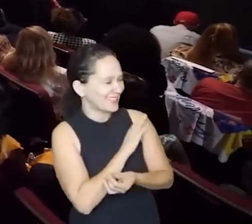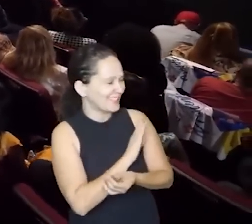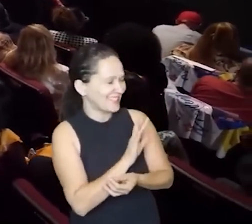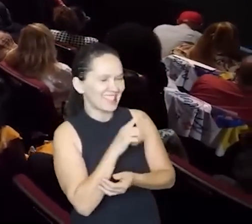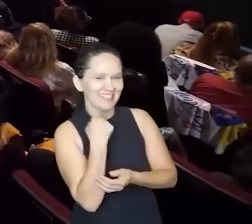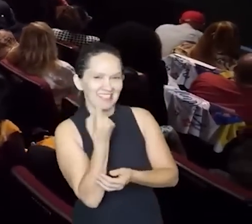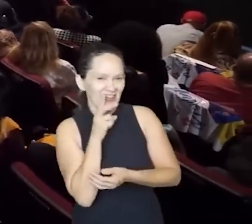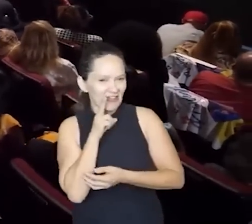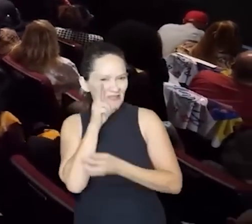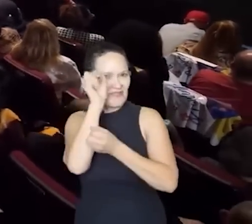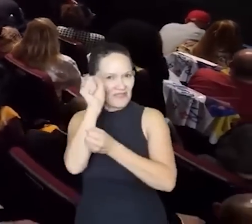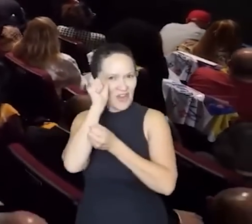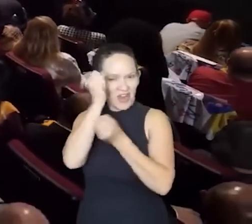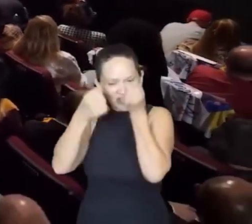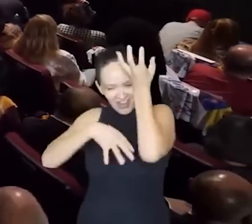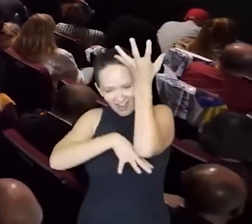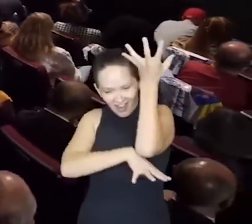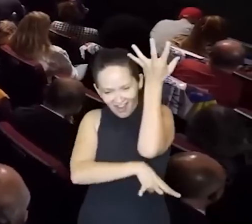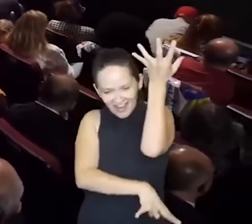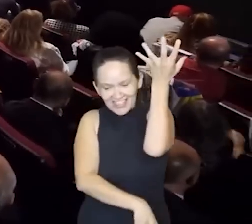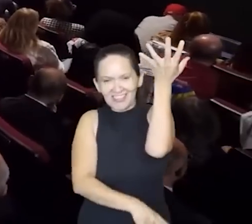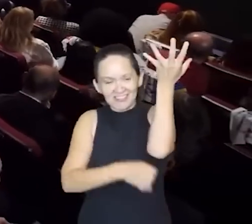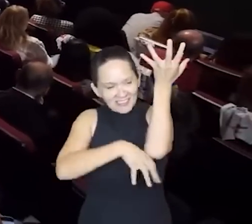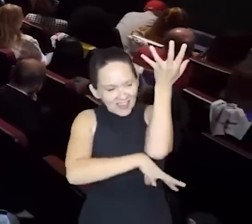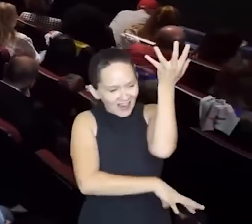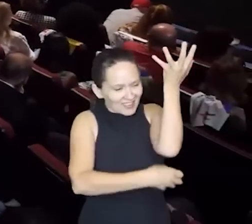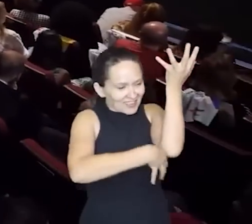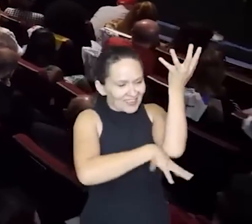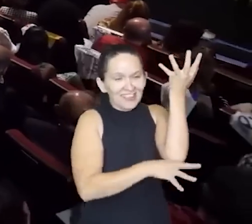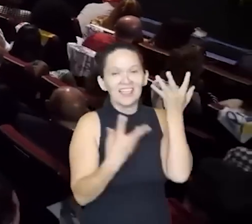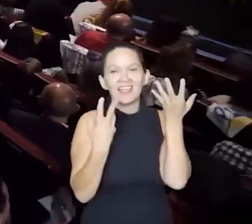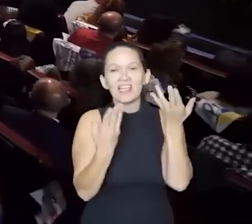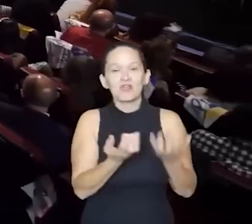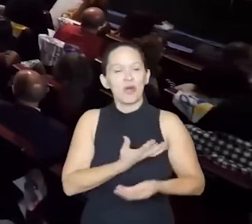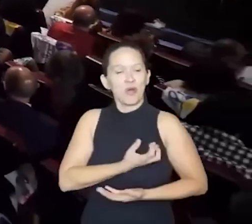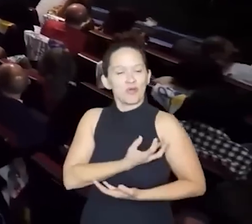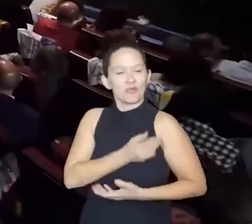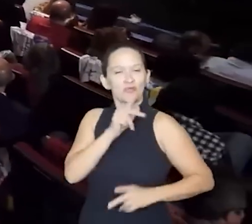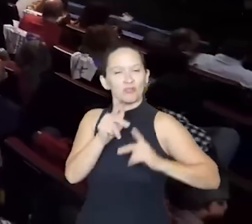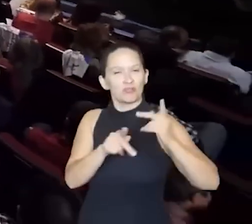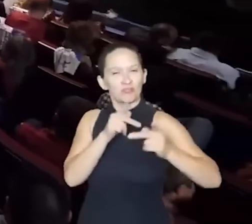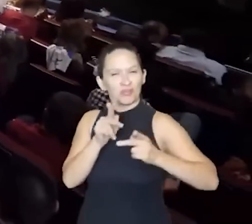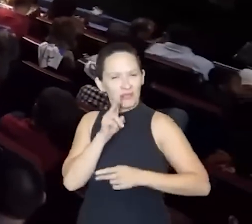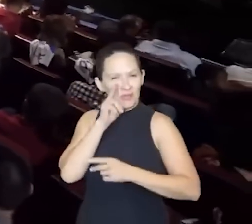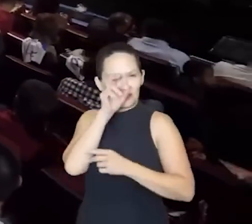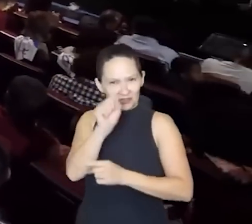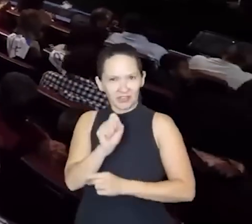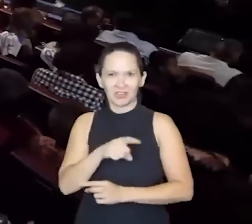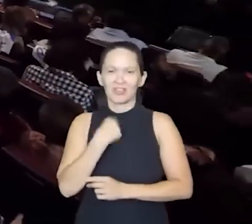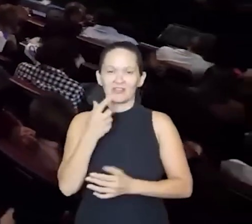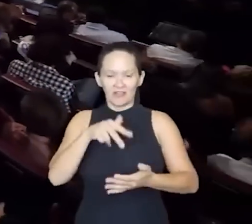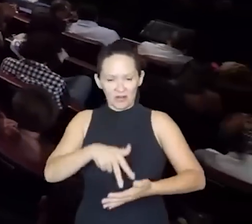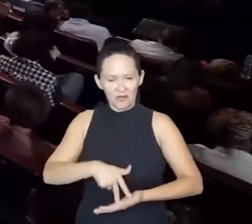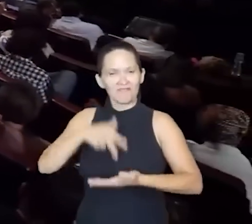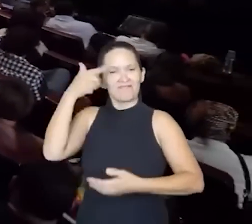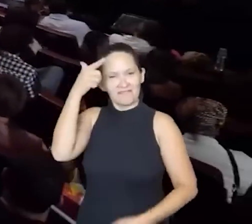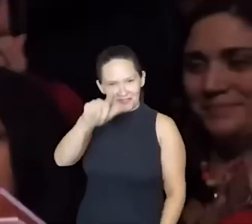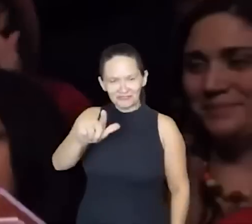raízes, porque elas estão plantadas no coração do povo brasileiro. E nós estamos aqui novamente.